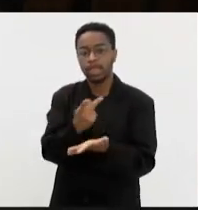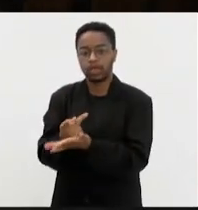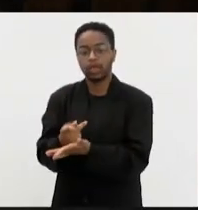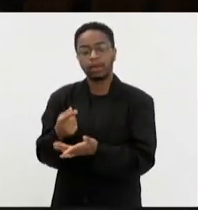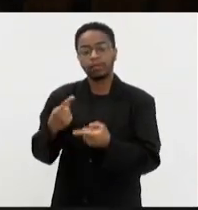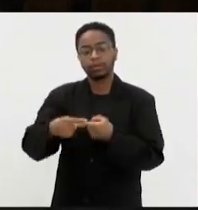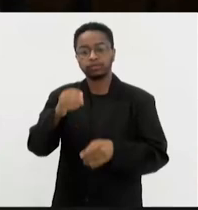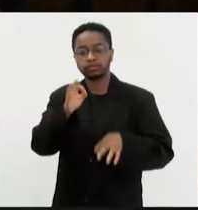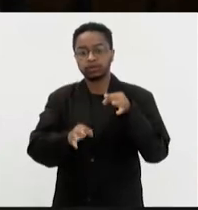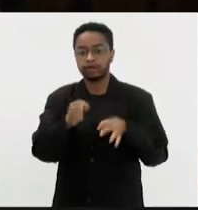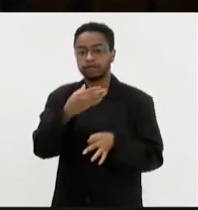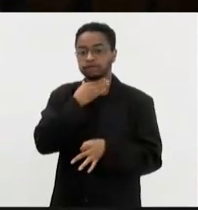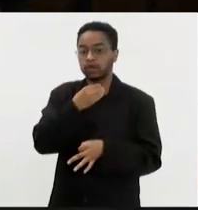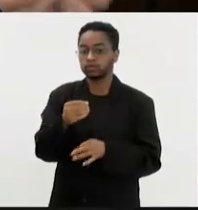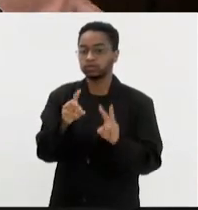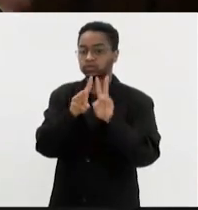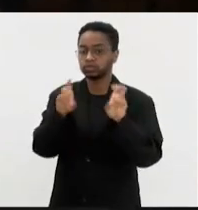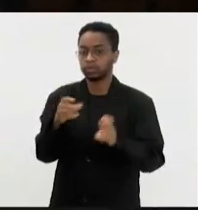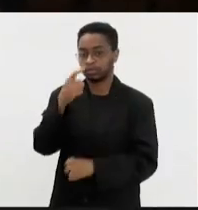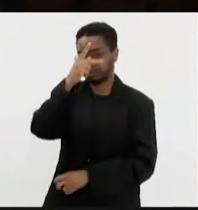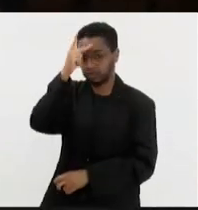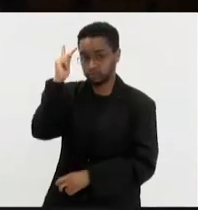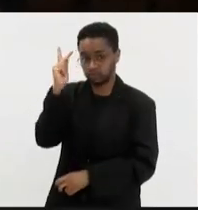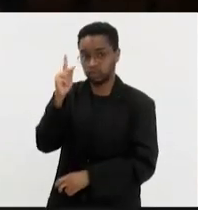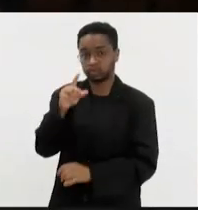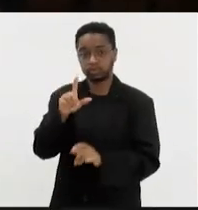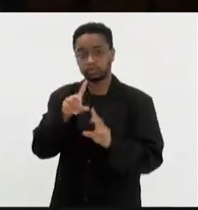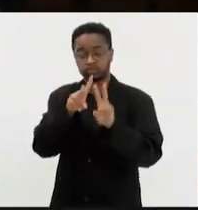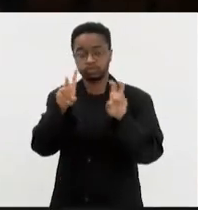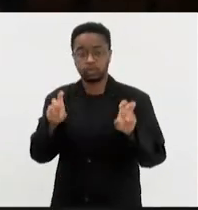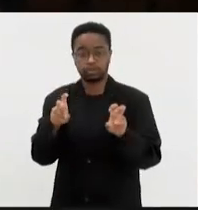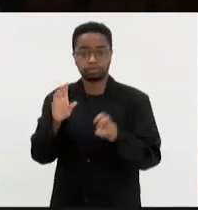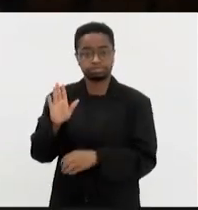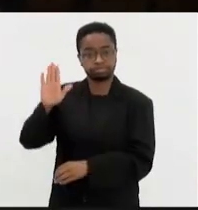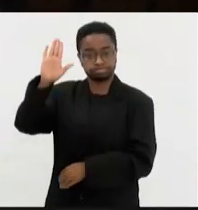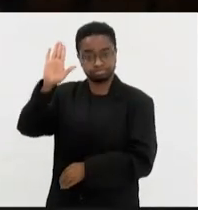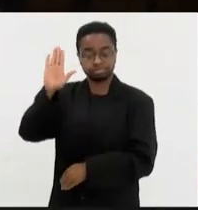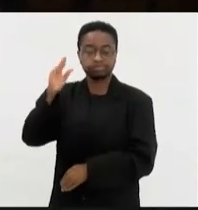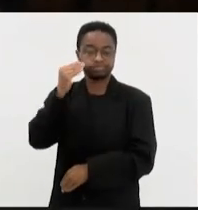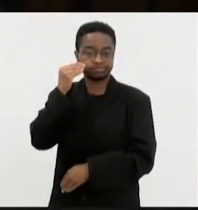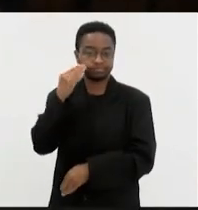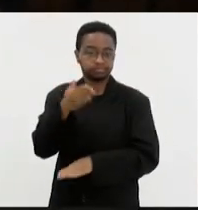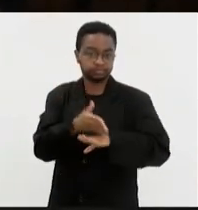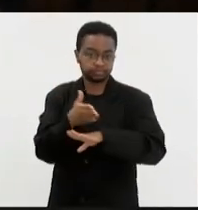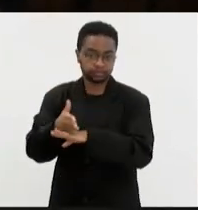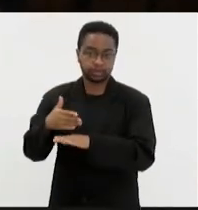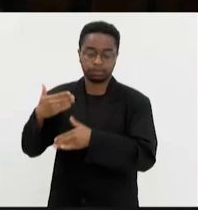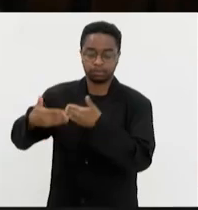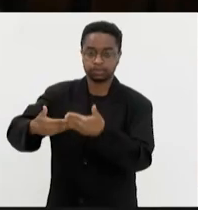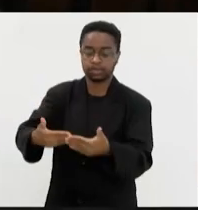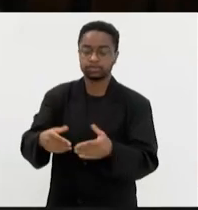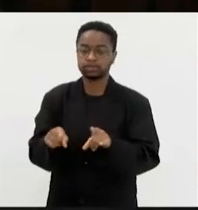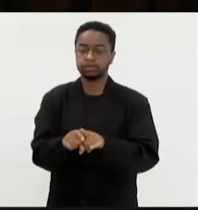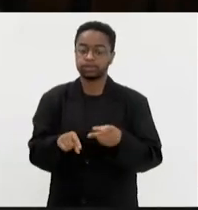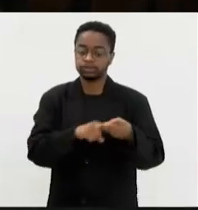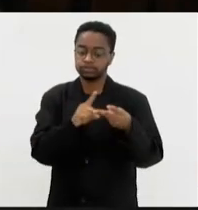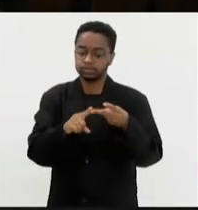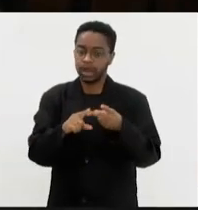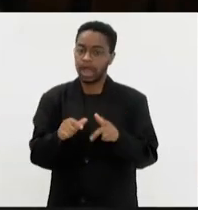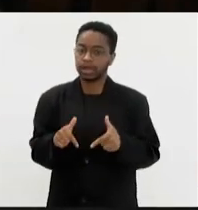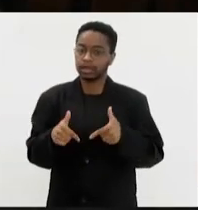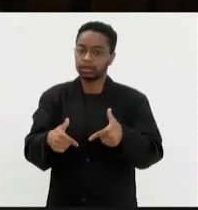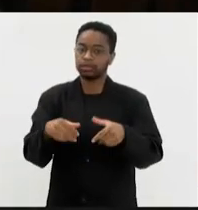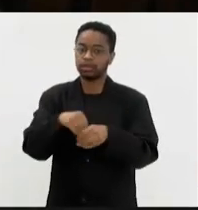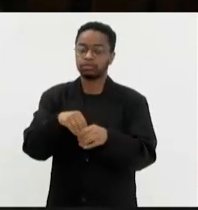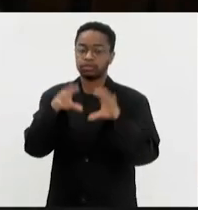falso sobre pessoa de um candidato de um disput do processo segundo a atuação do Tribunal